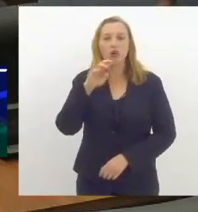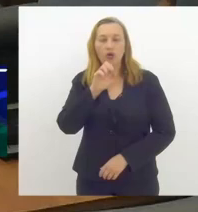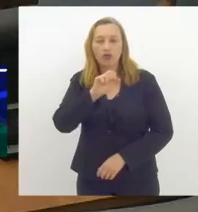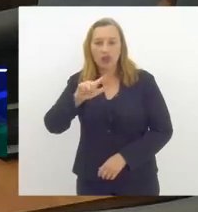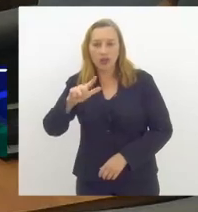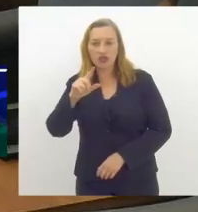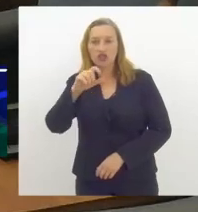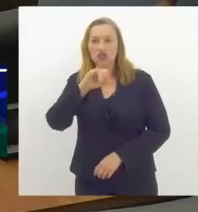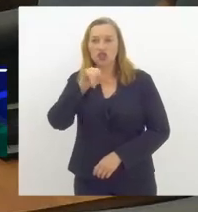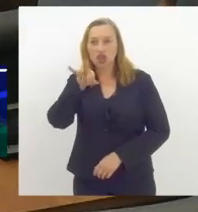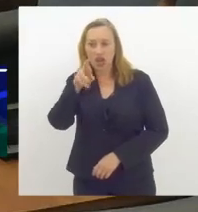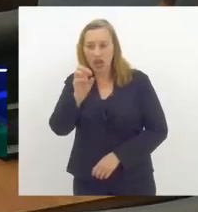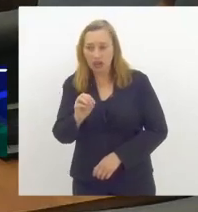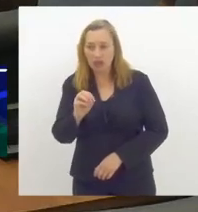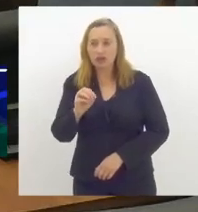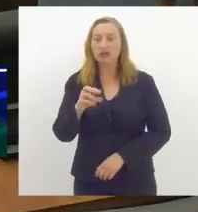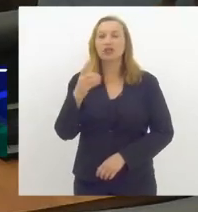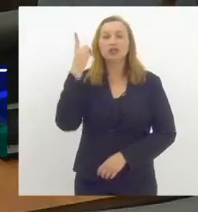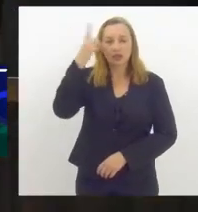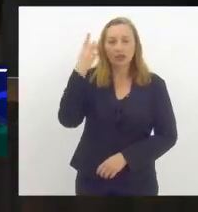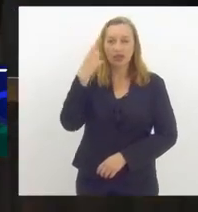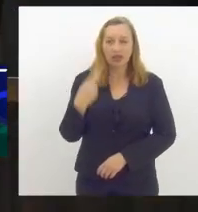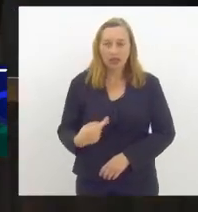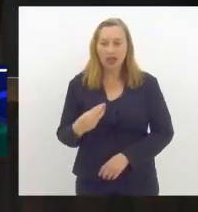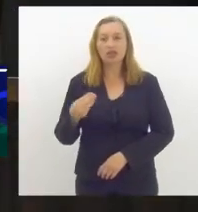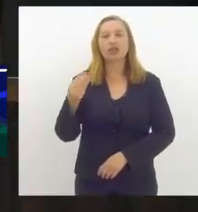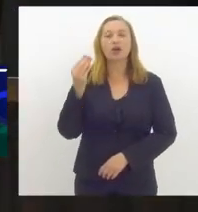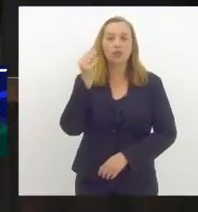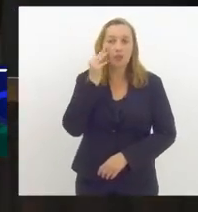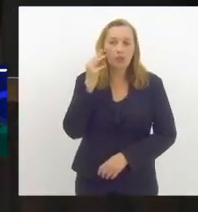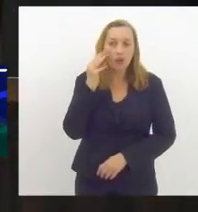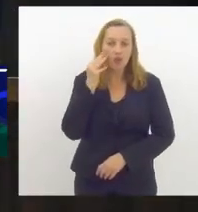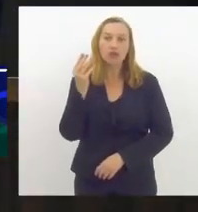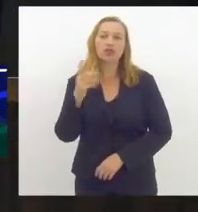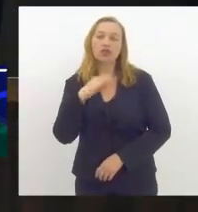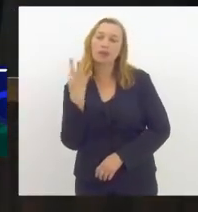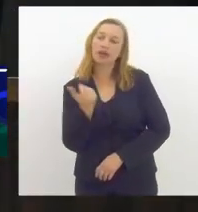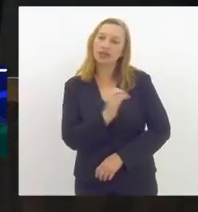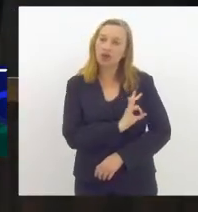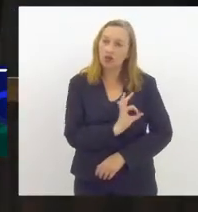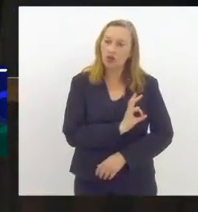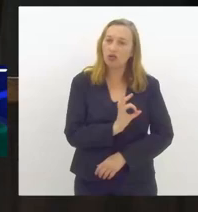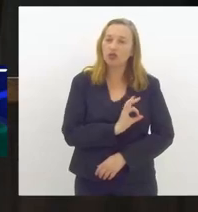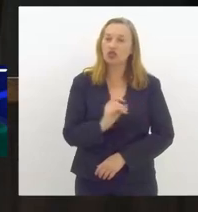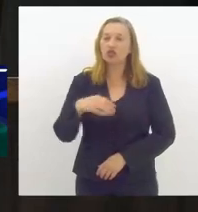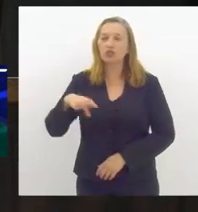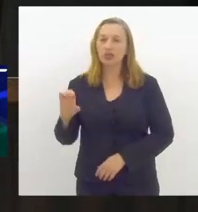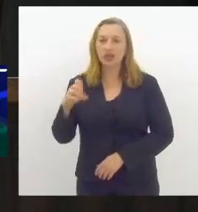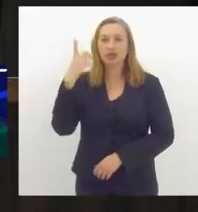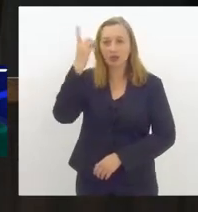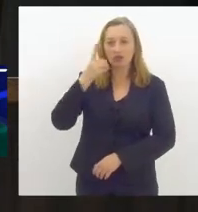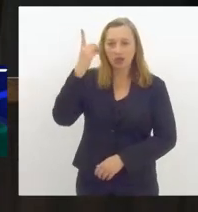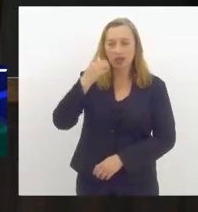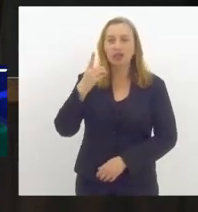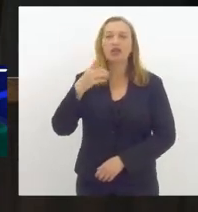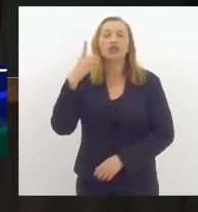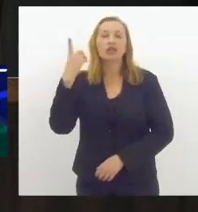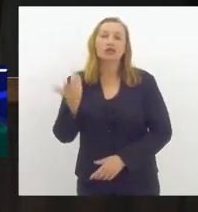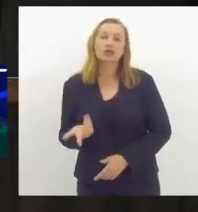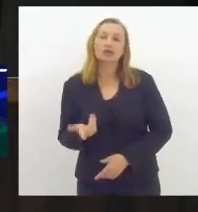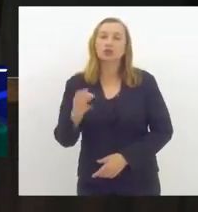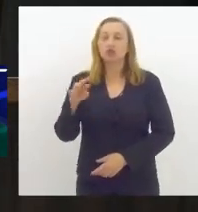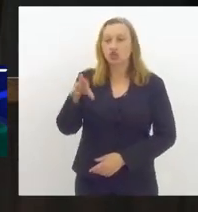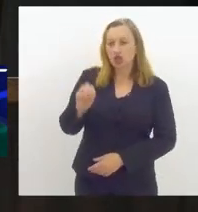Deputado a Renata que tá da Mônica deputada Martha Rocha deputado Carlos minc Deputado Gustavo